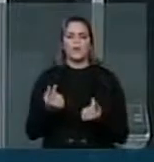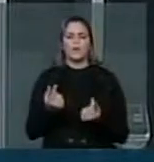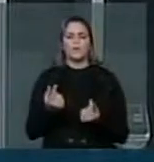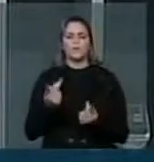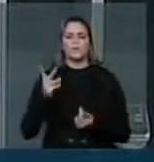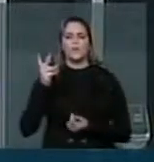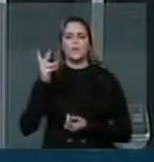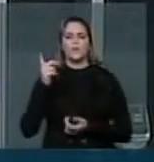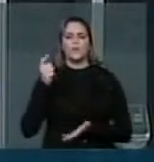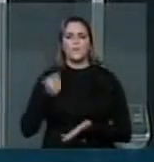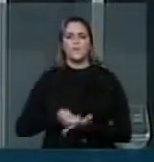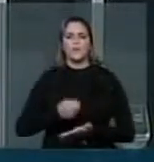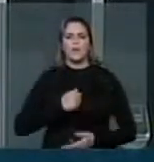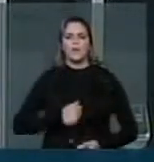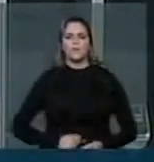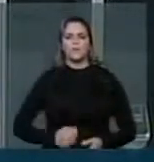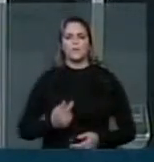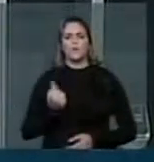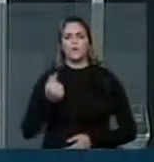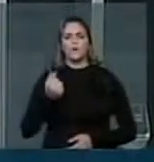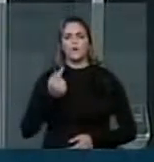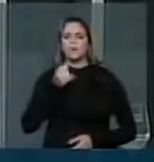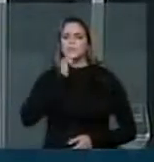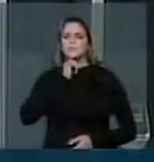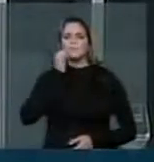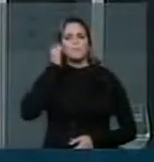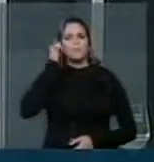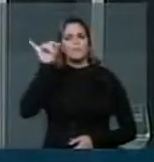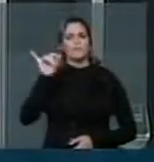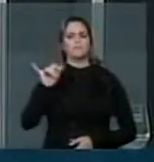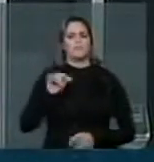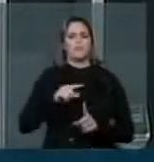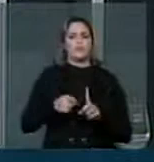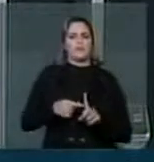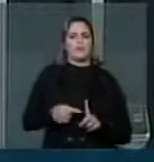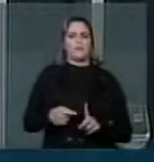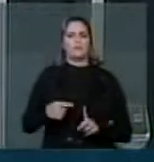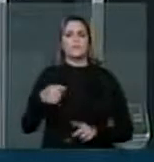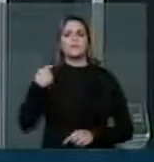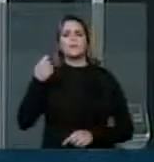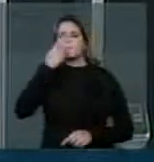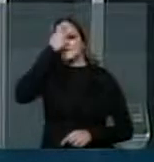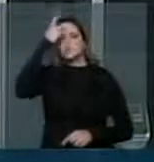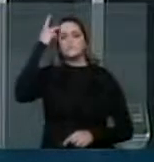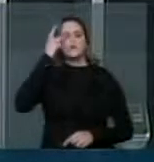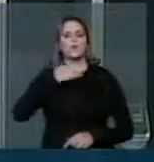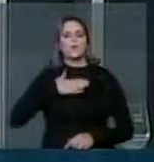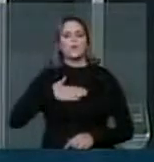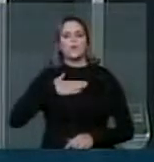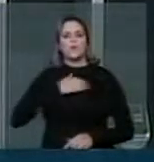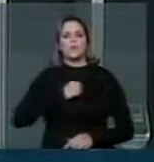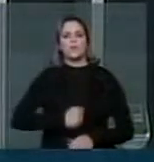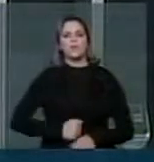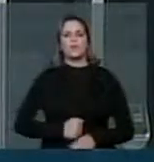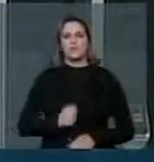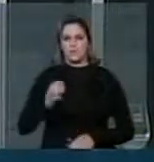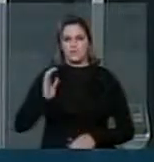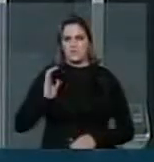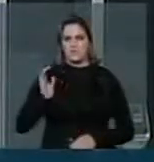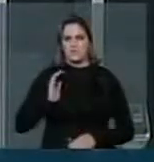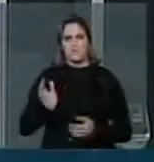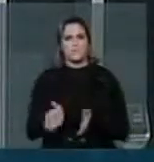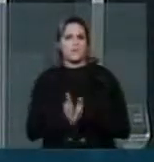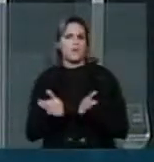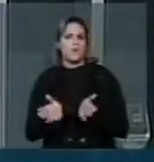custa a prevenção da gravidez? A quem interessa o aborto? Qual o grupo econômico que está por